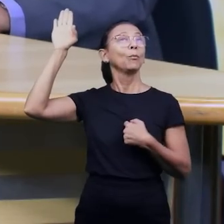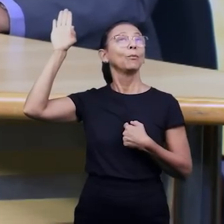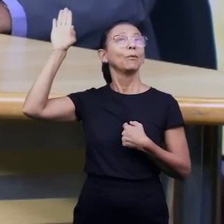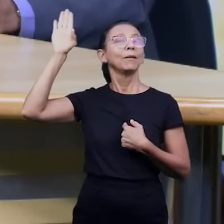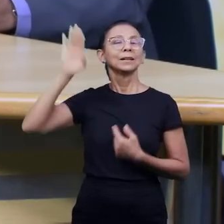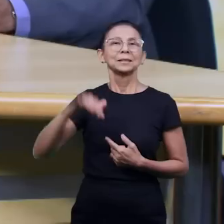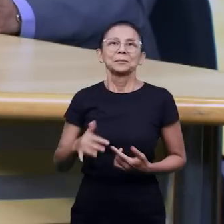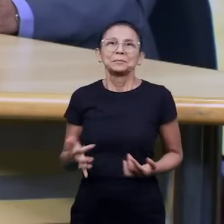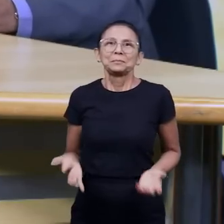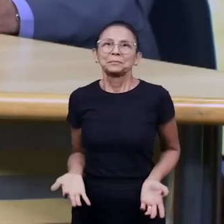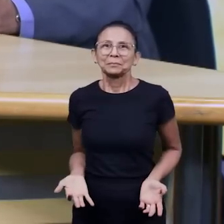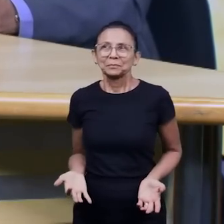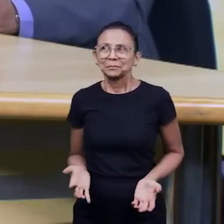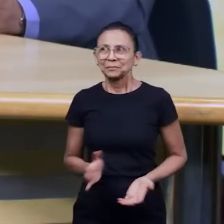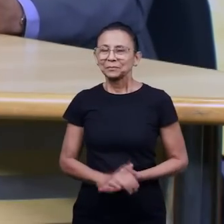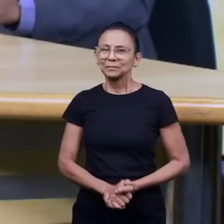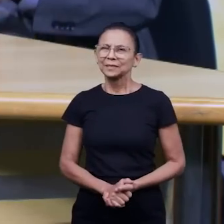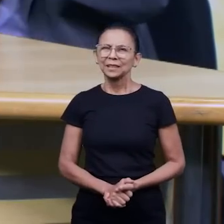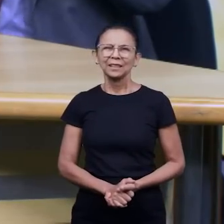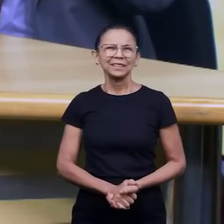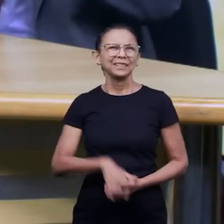tal, olho fechado.